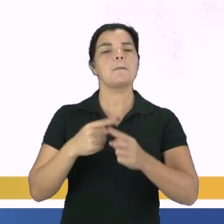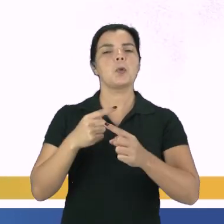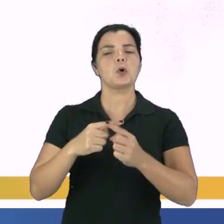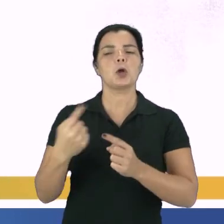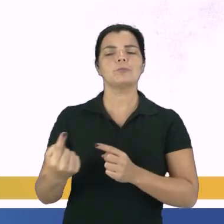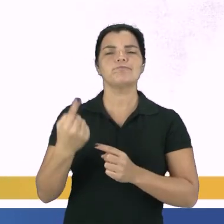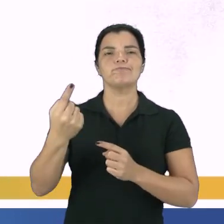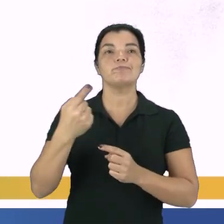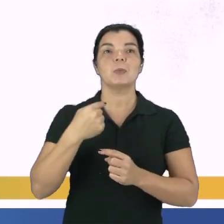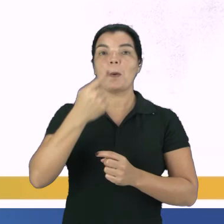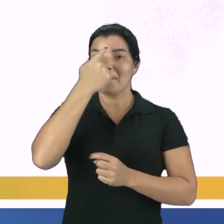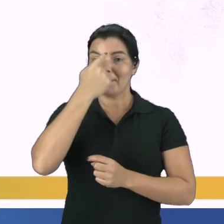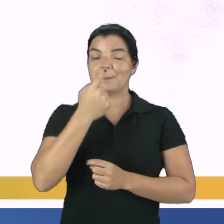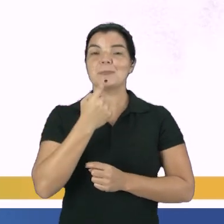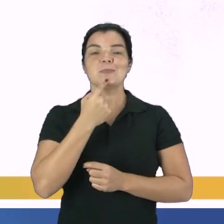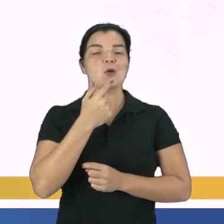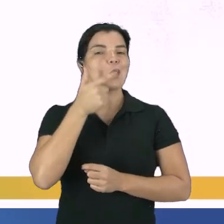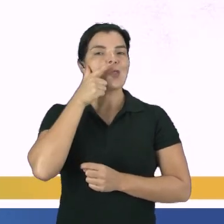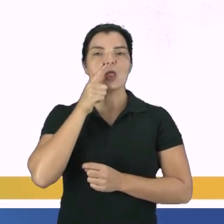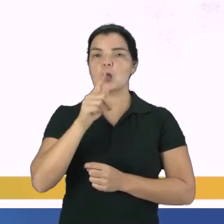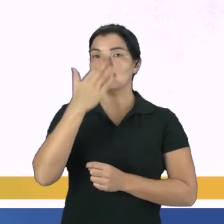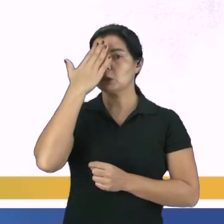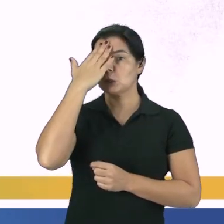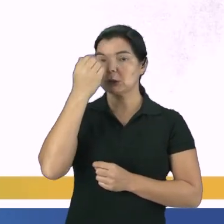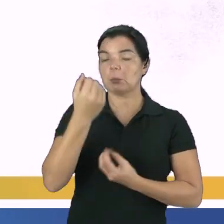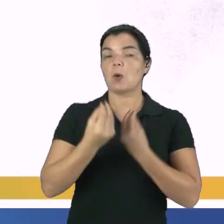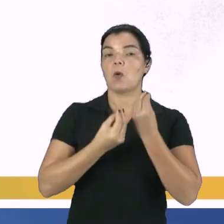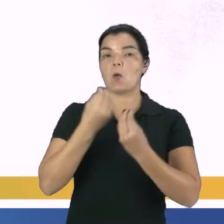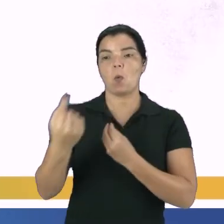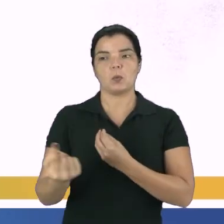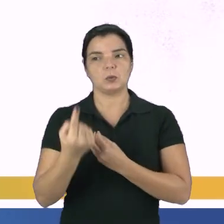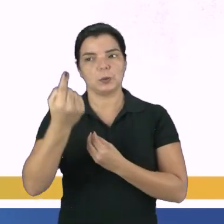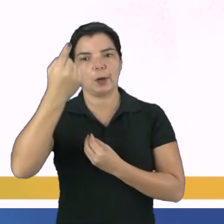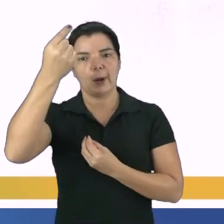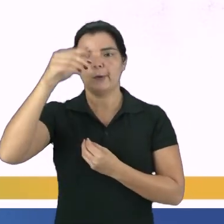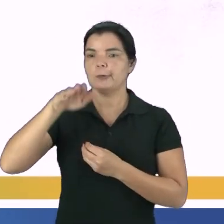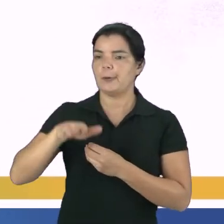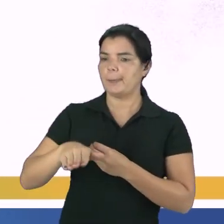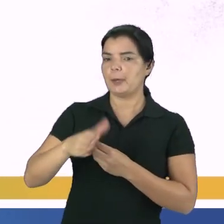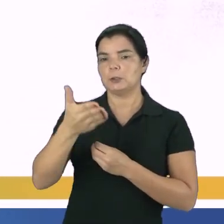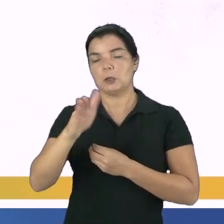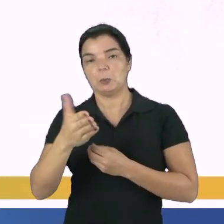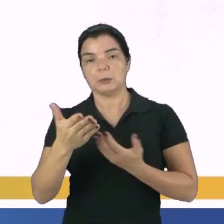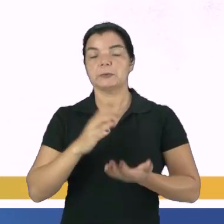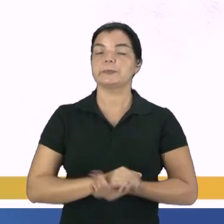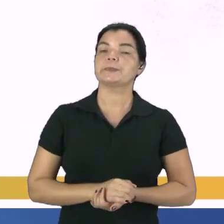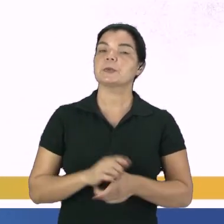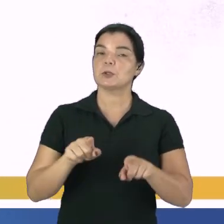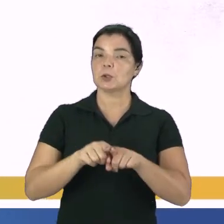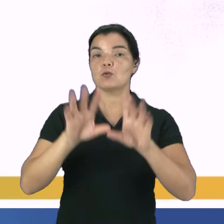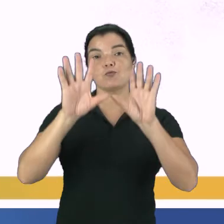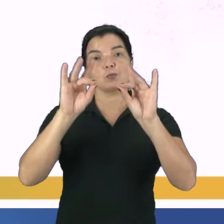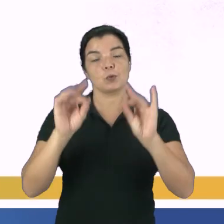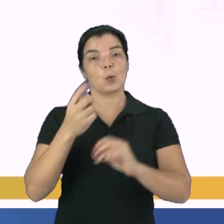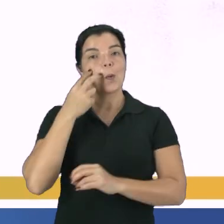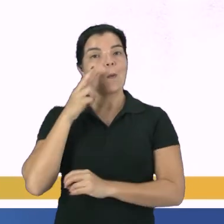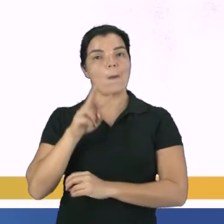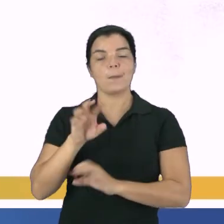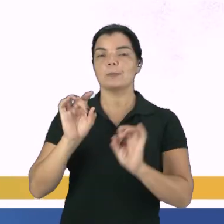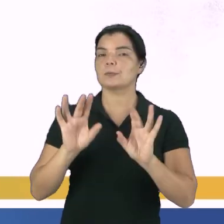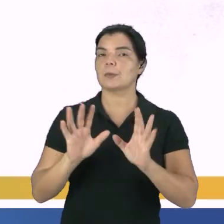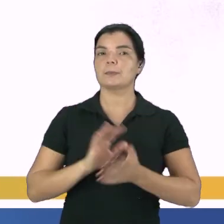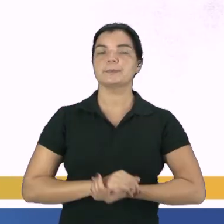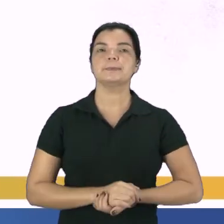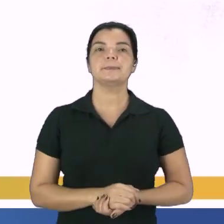estatura? Porque pela imagem eu não consigo saber se ela é alta, se ela é baixa, se ela é estatura mediana. Então eu só descrevi o que eu consegui